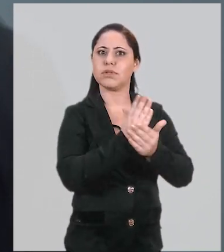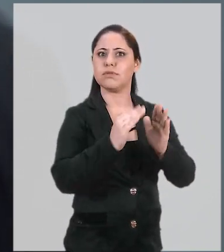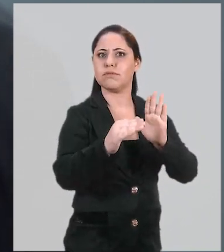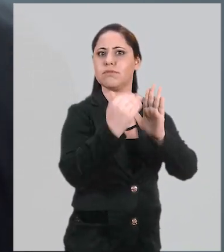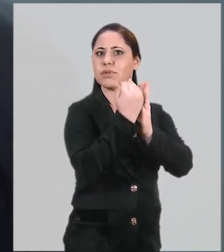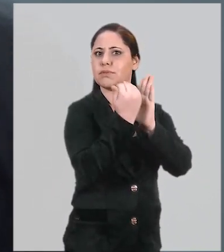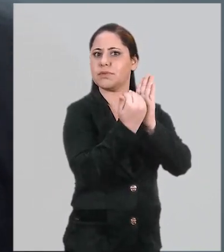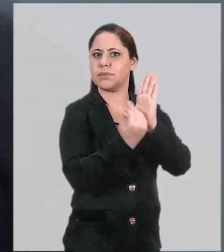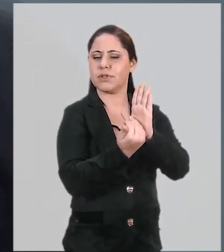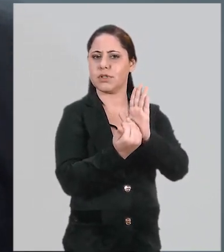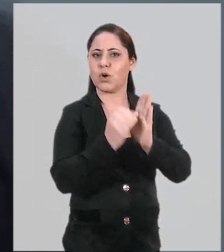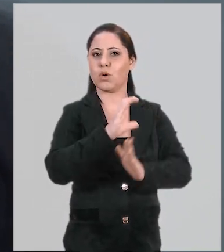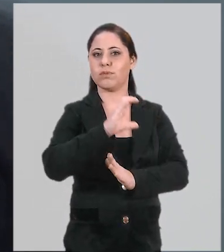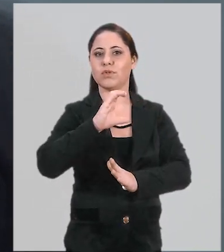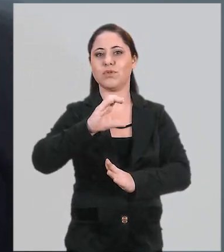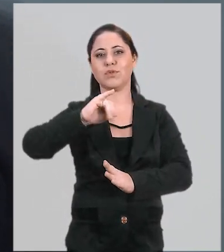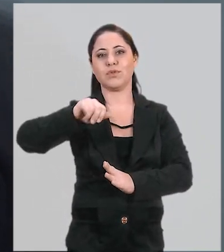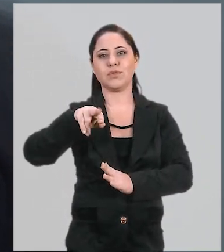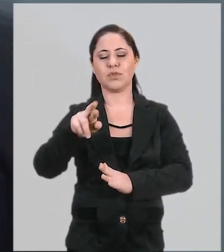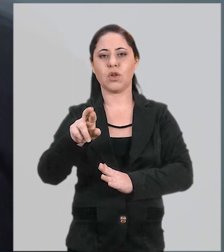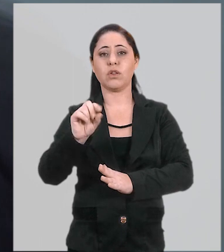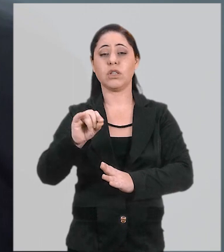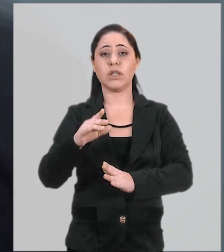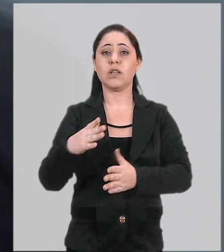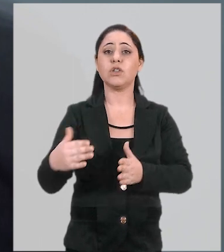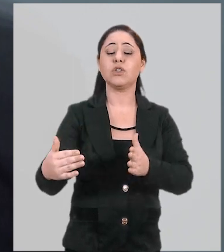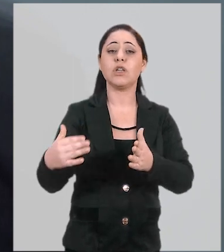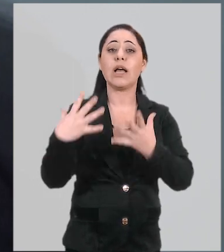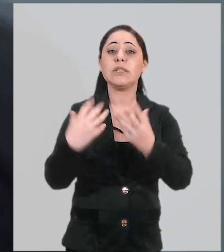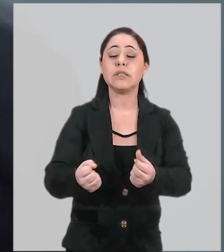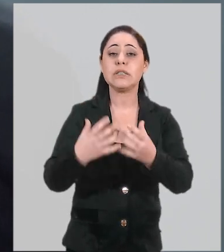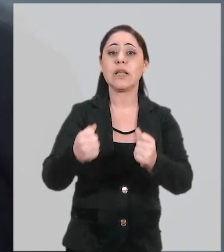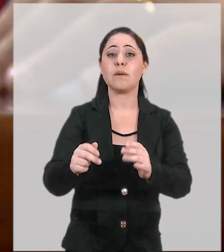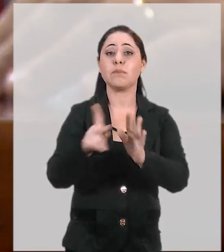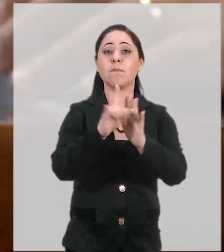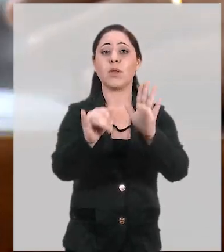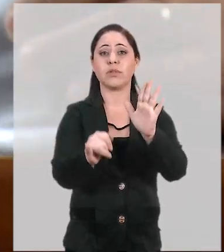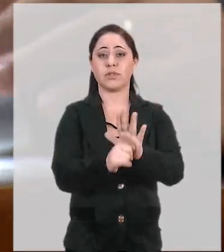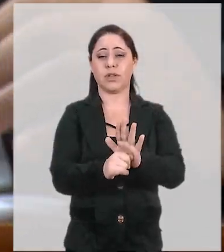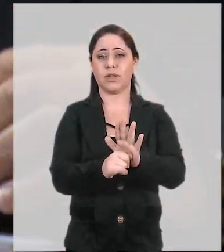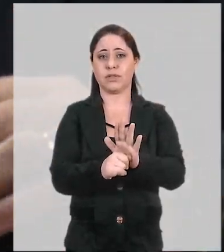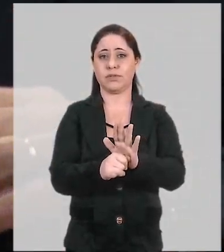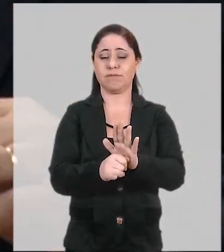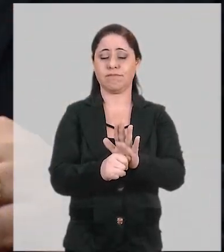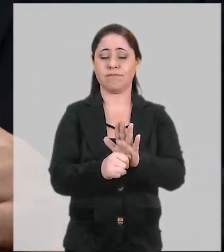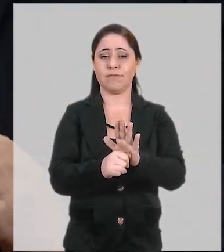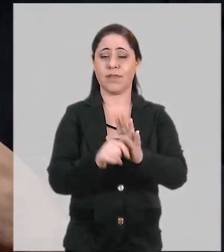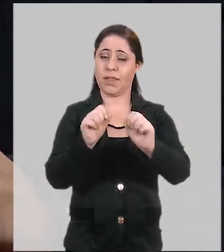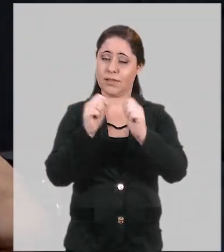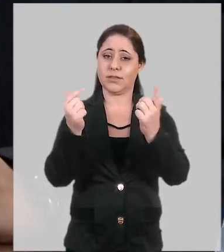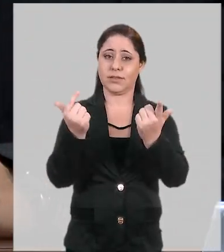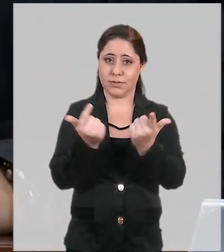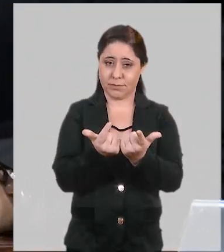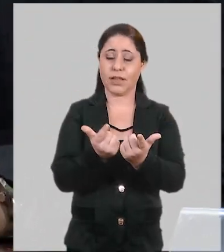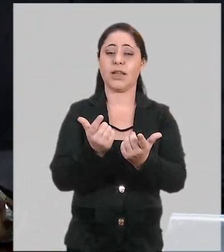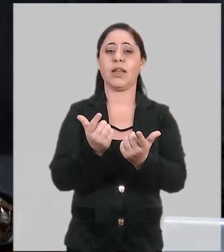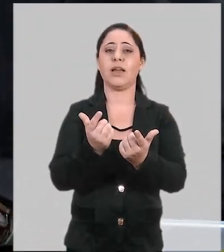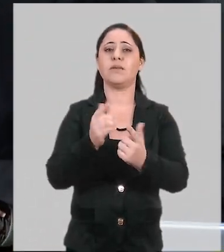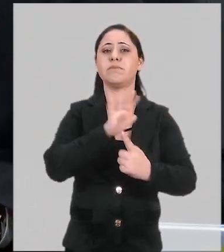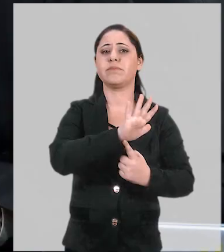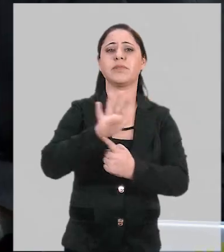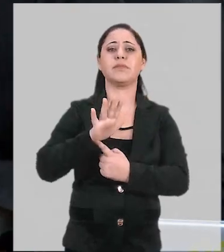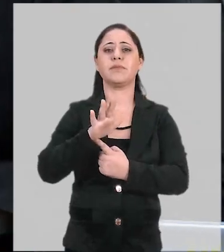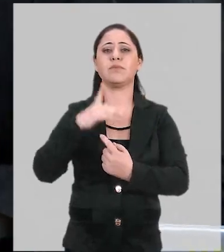tendo em vista que essa comissão é a que dá entrada, que recepciona todos os projetos que dão entrada na casa, tanto apresentado